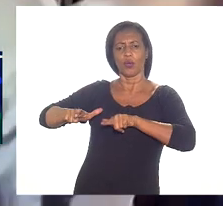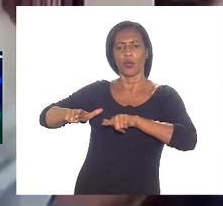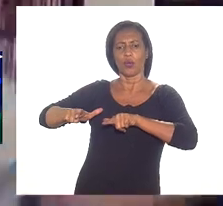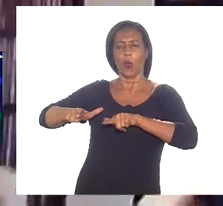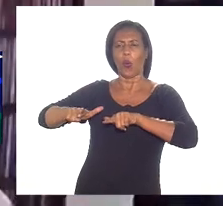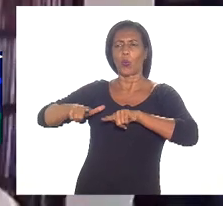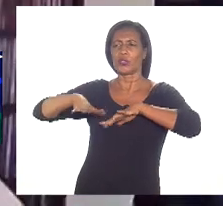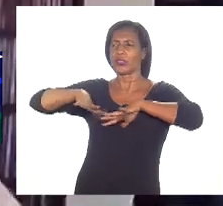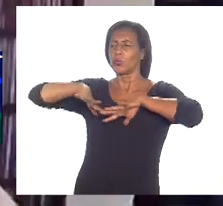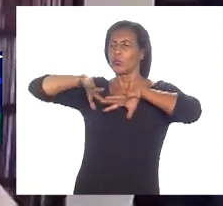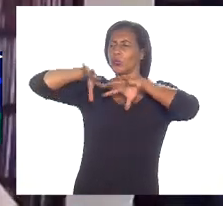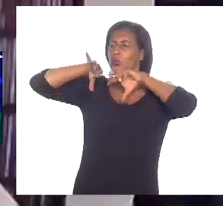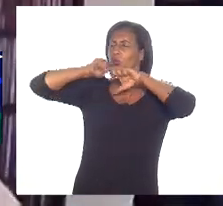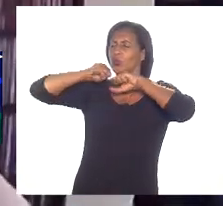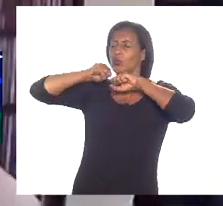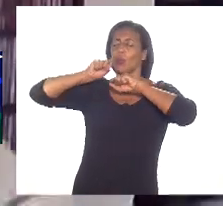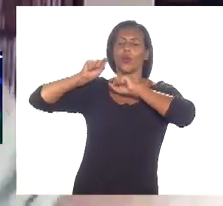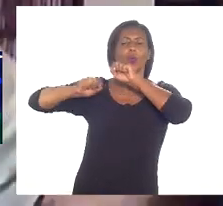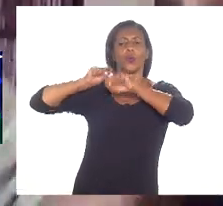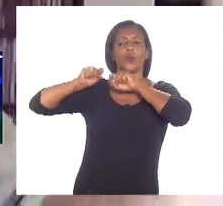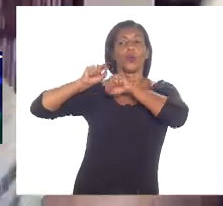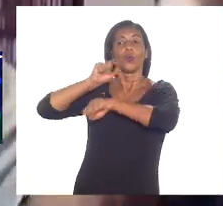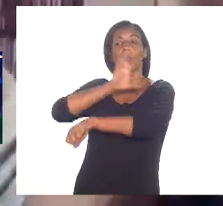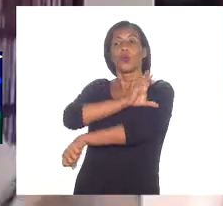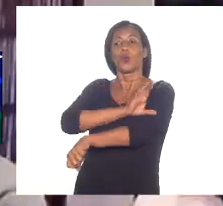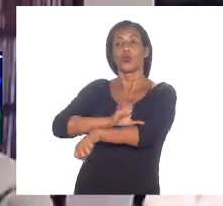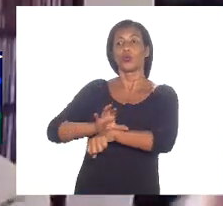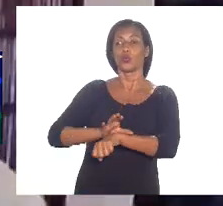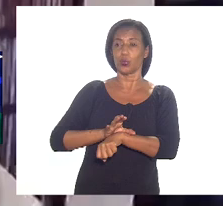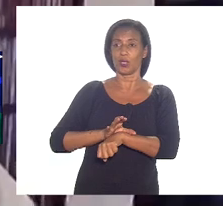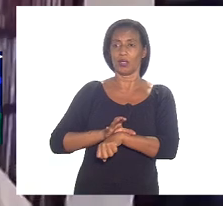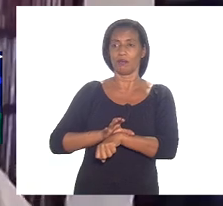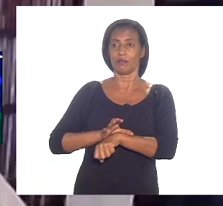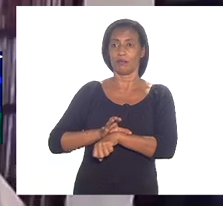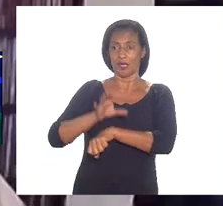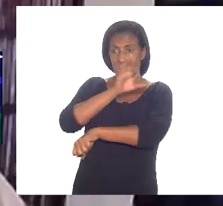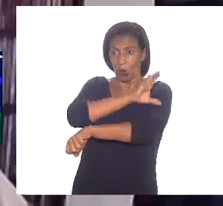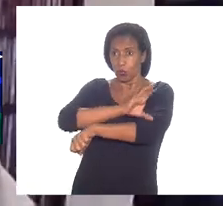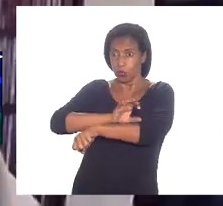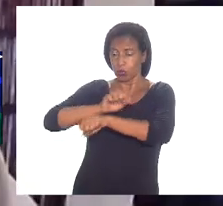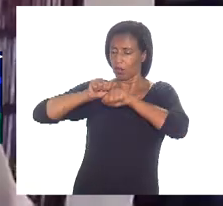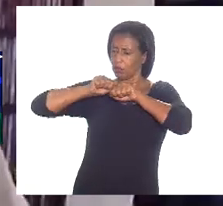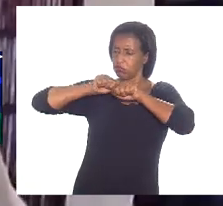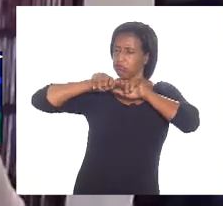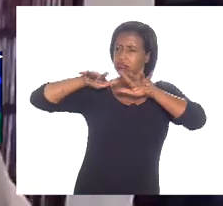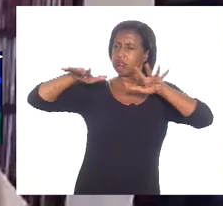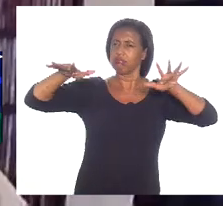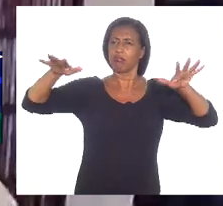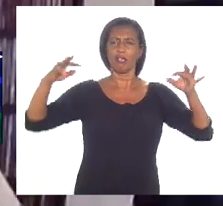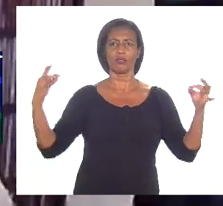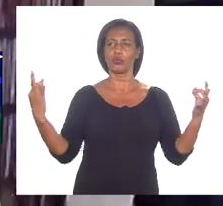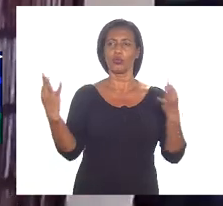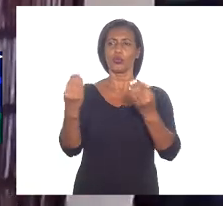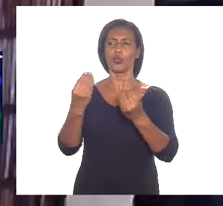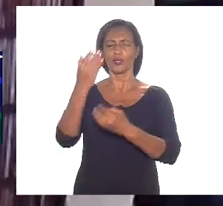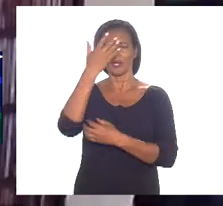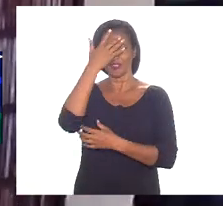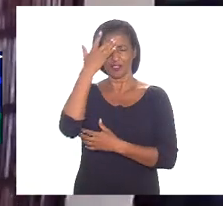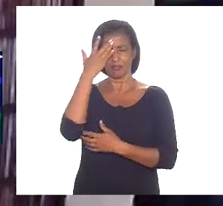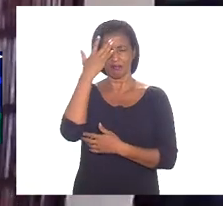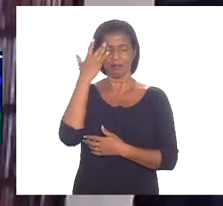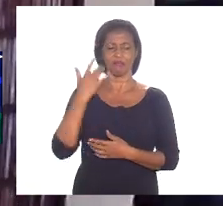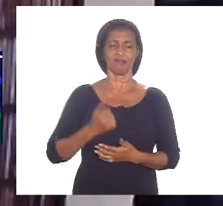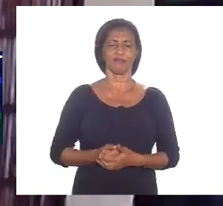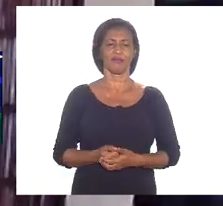respirava cultura e essa postura chegava a todos EA todas que